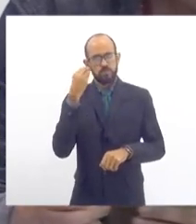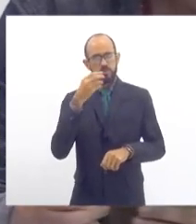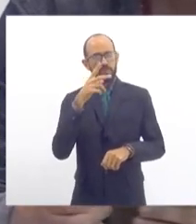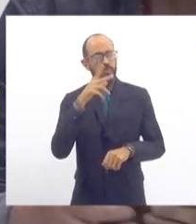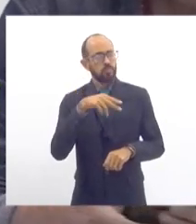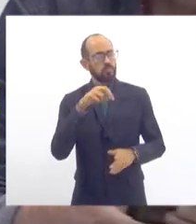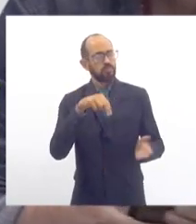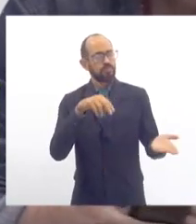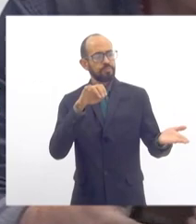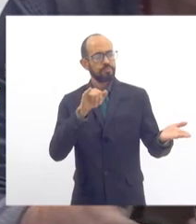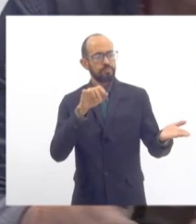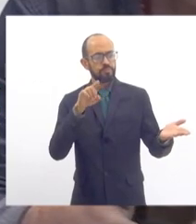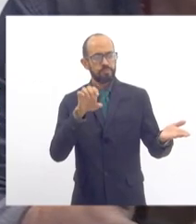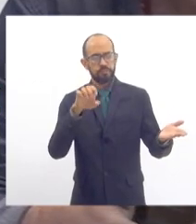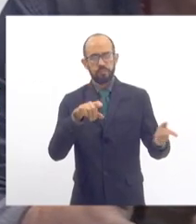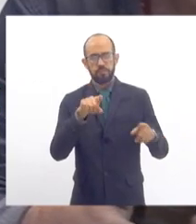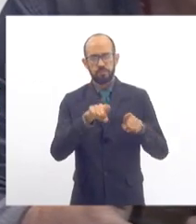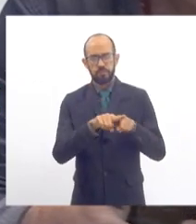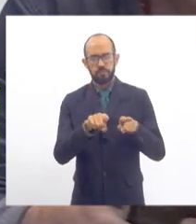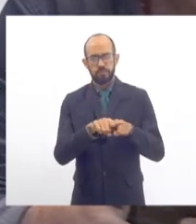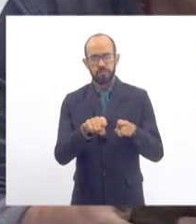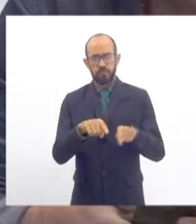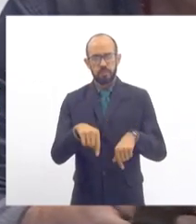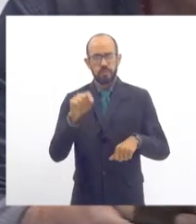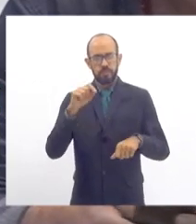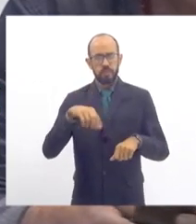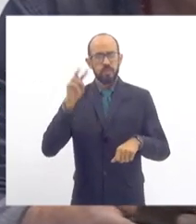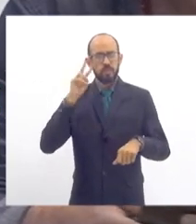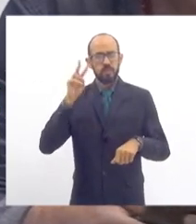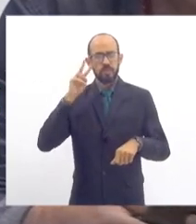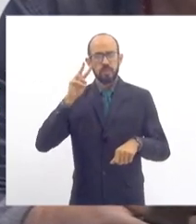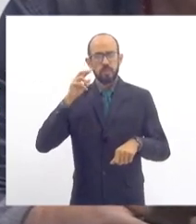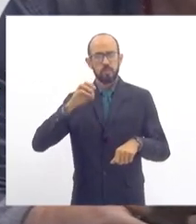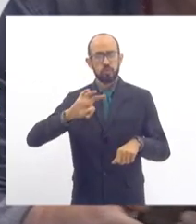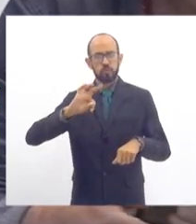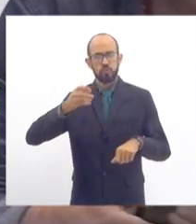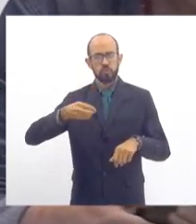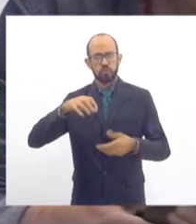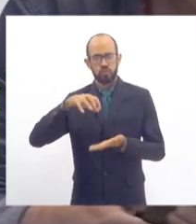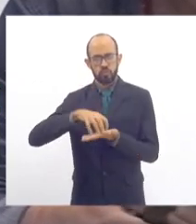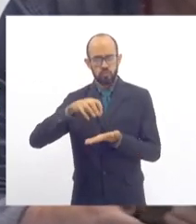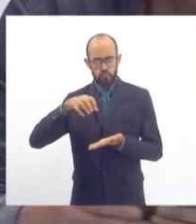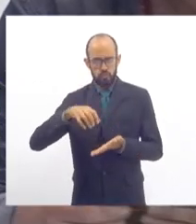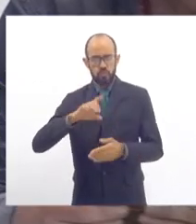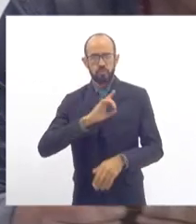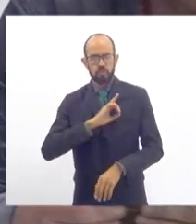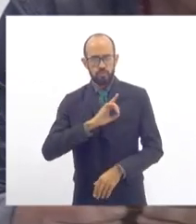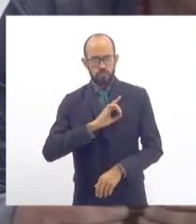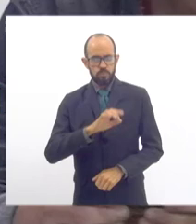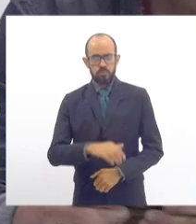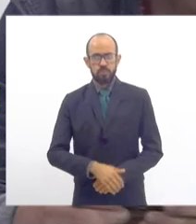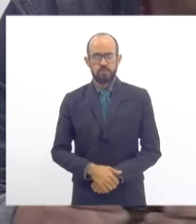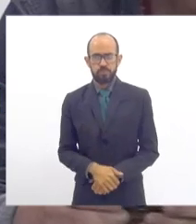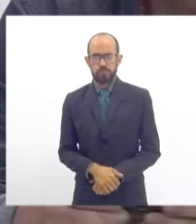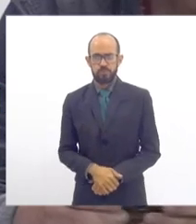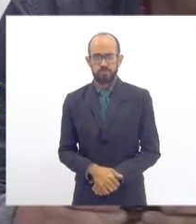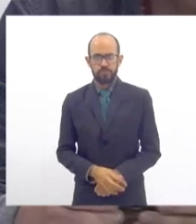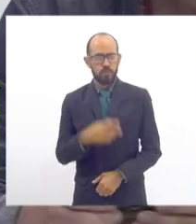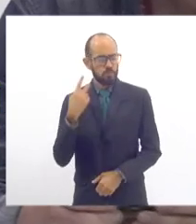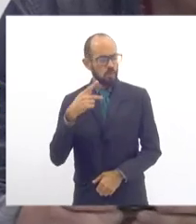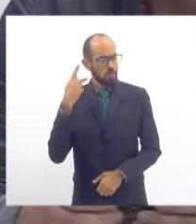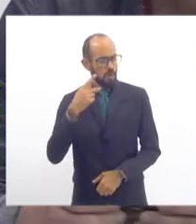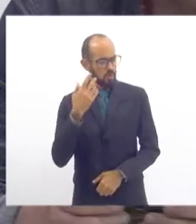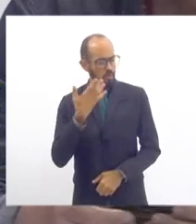trazem toda essa memória histórica do órgão, é fundamental e nos ajuda. O procurador quer fazer uso da